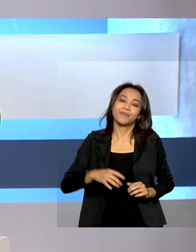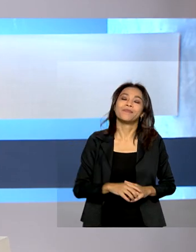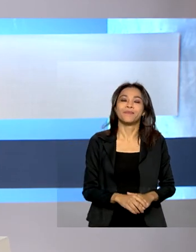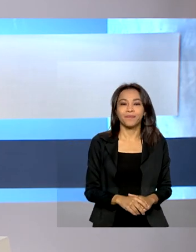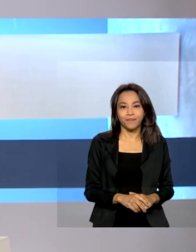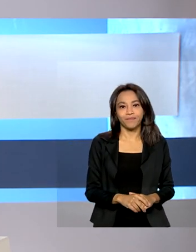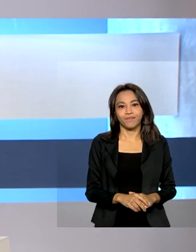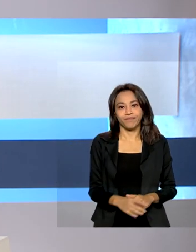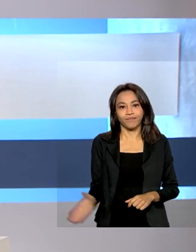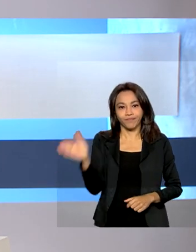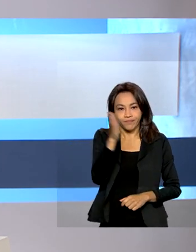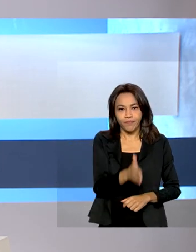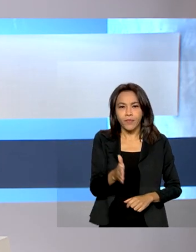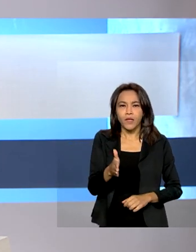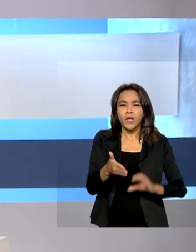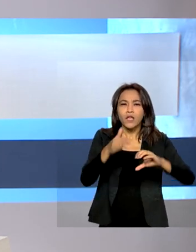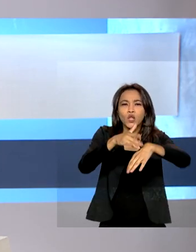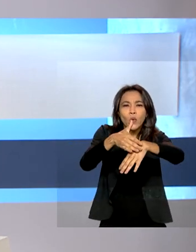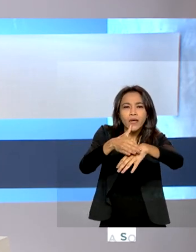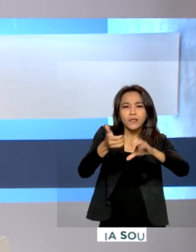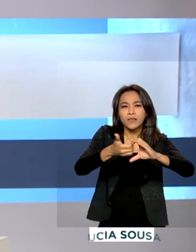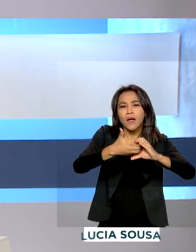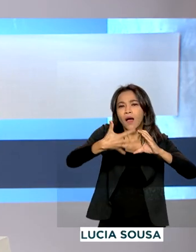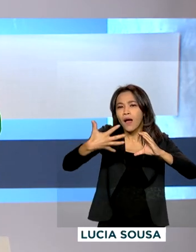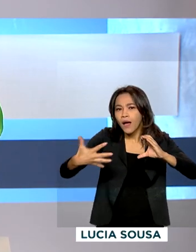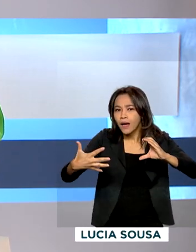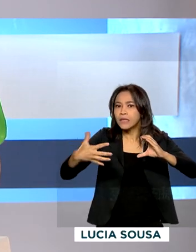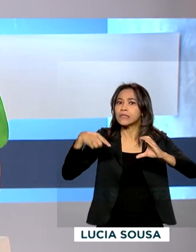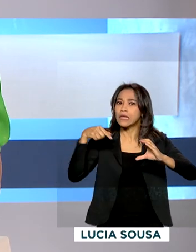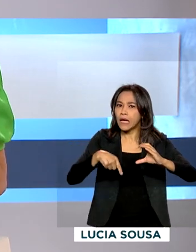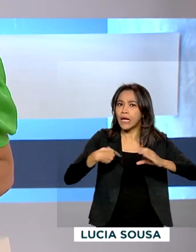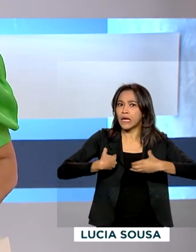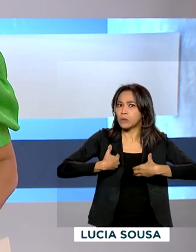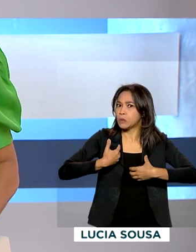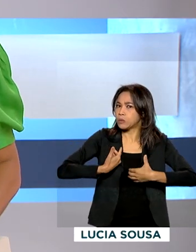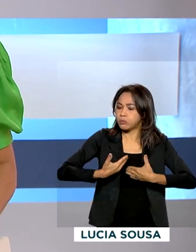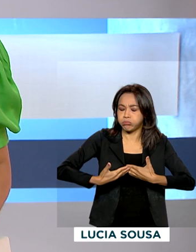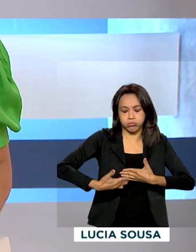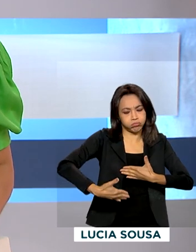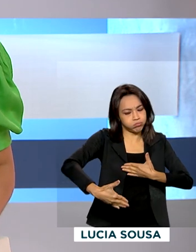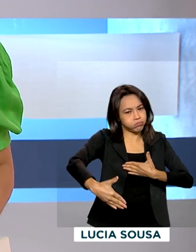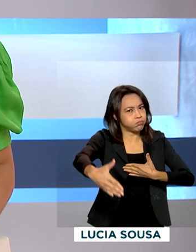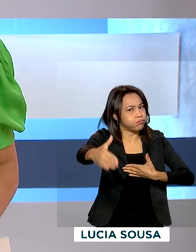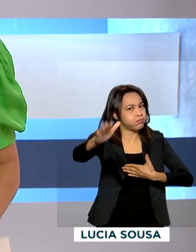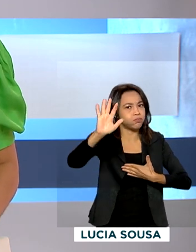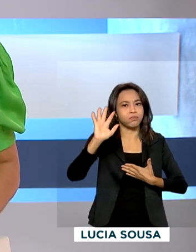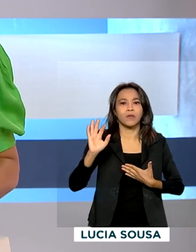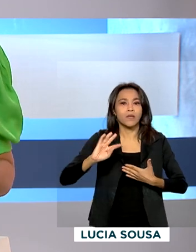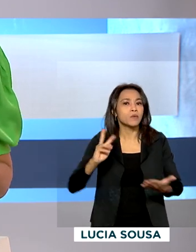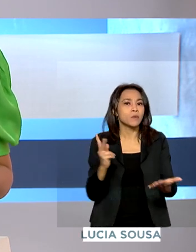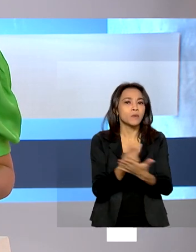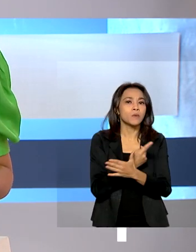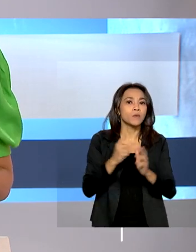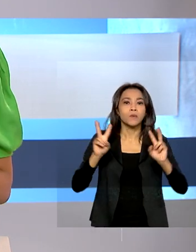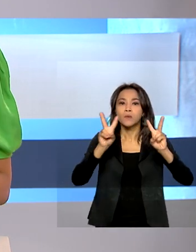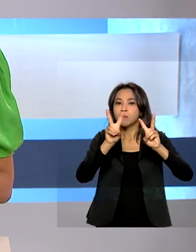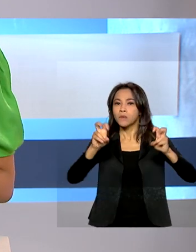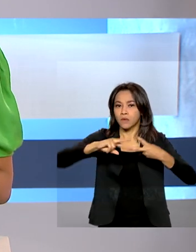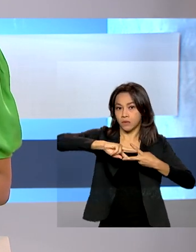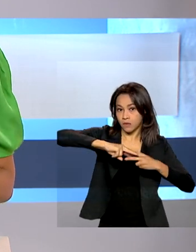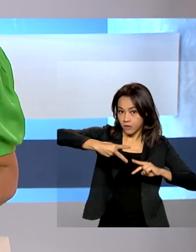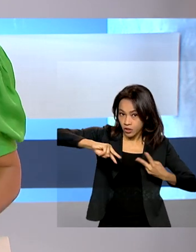As doenças raras são enfermidades crônicas, normalmente com causa genética, que incapacitam